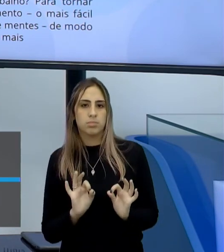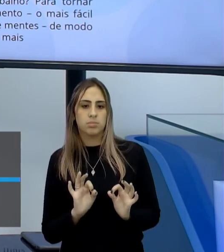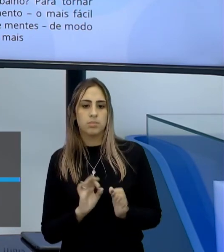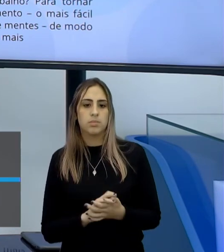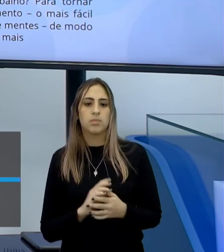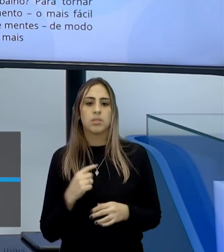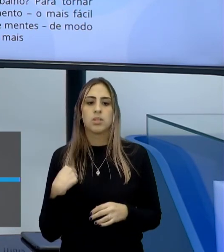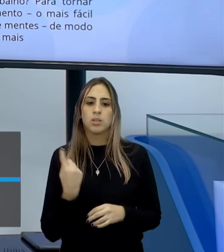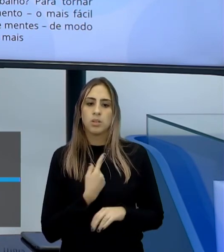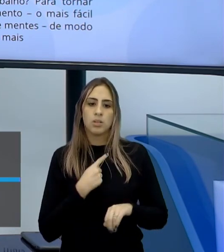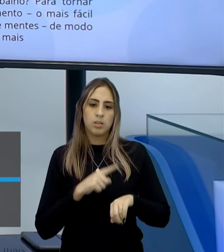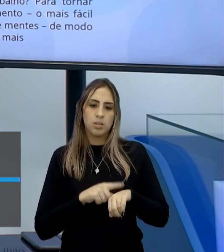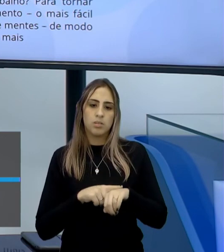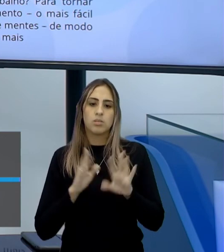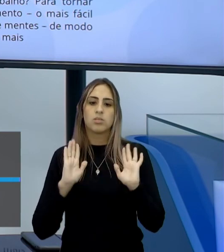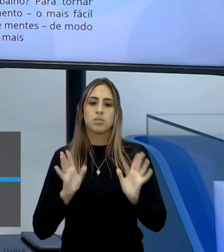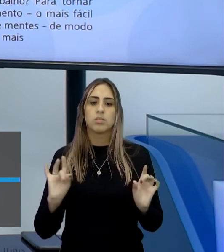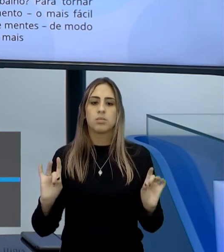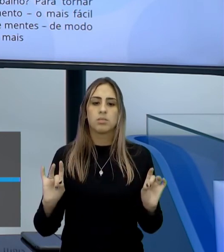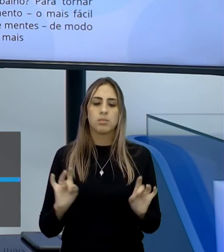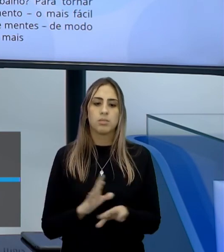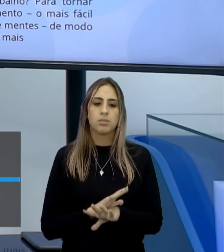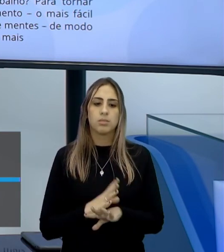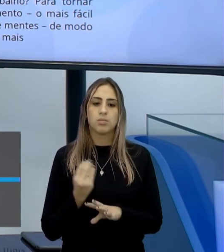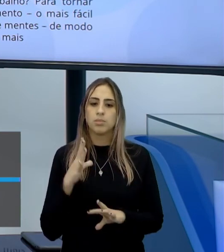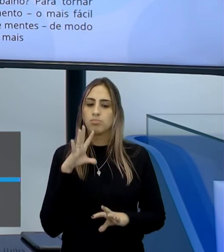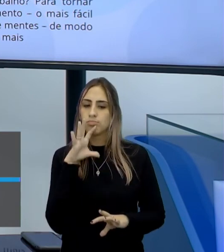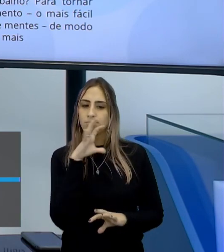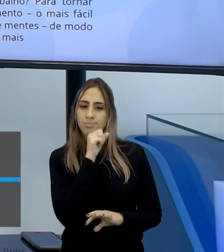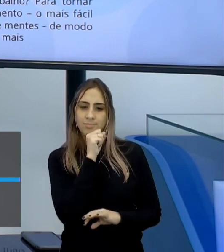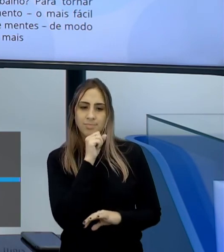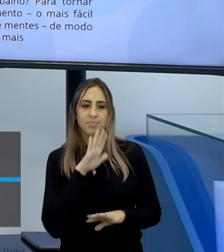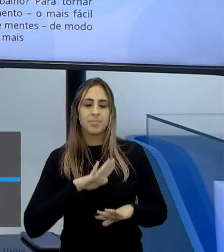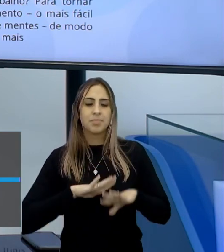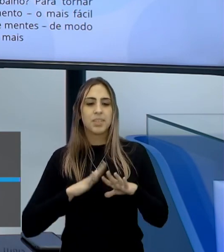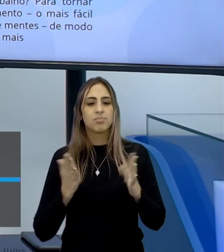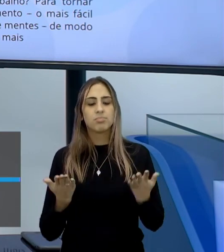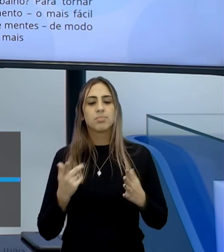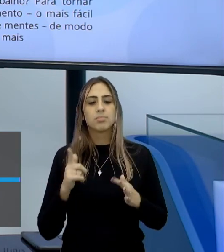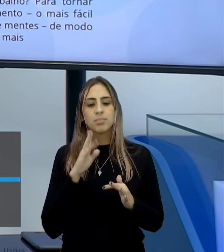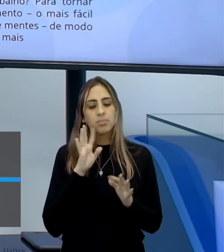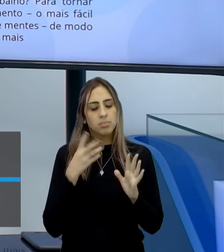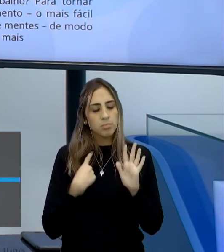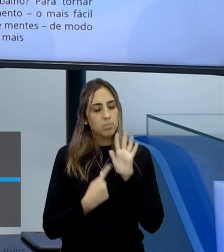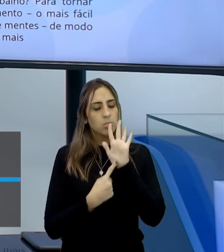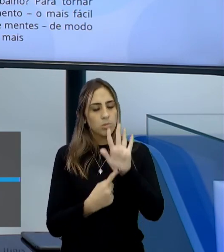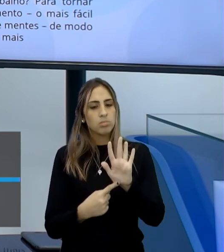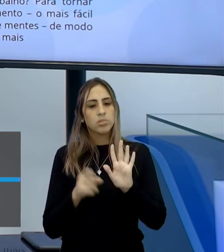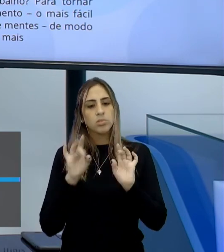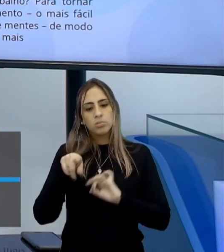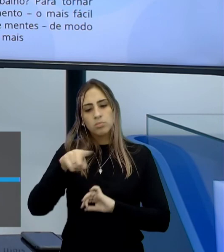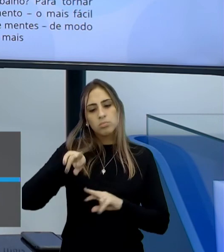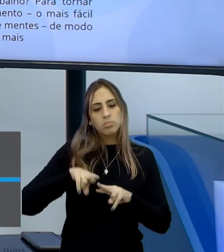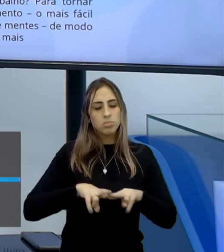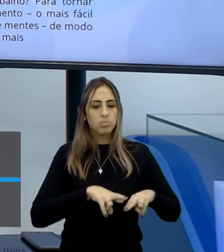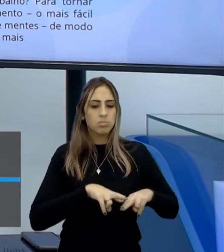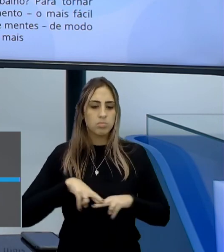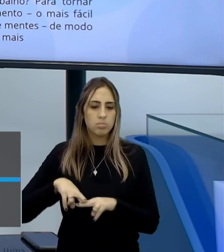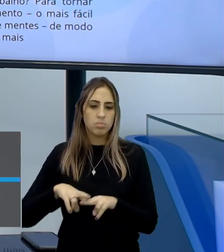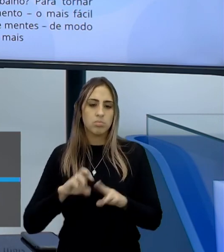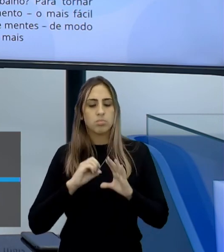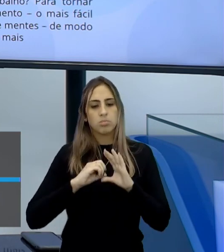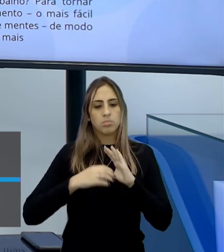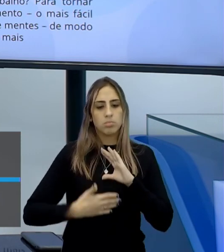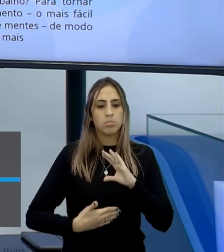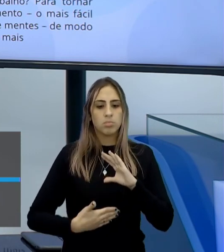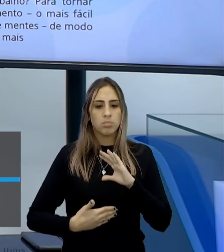O nosso tempo já acabou, muito rápido. Mas a finalidade era essa, só de vocês revisarem aí as